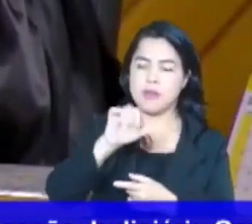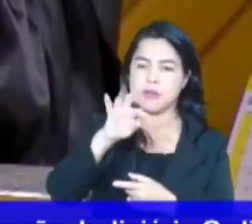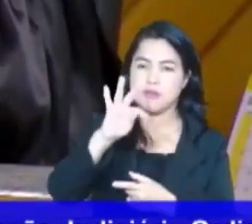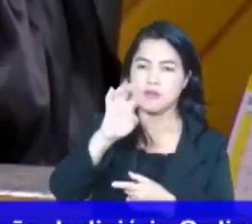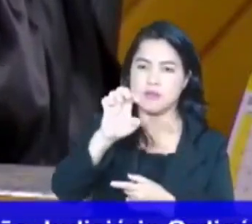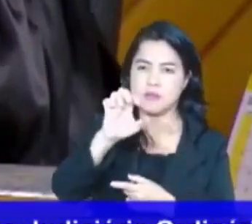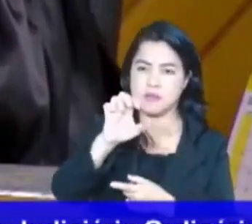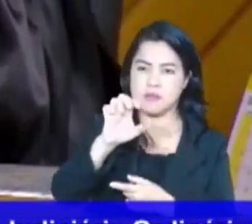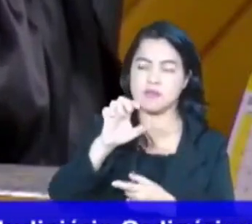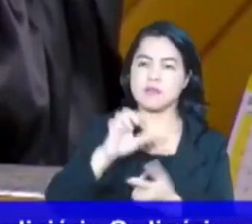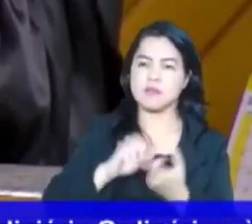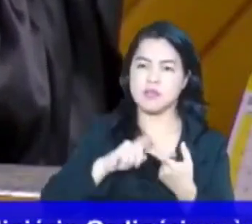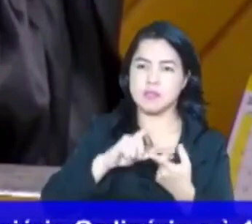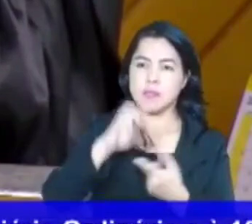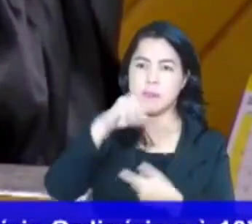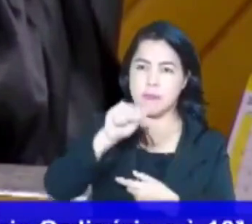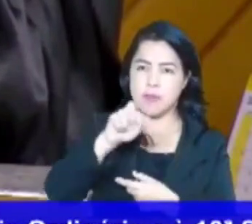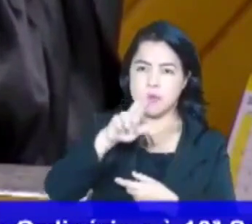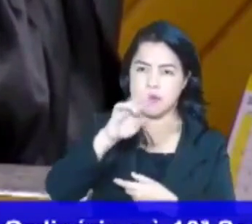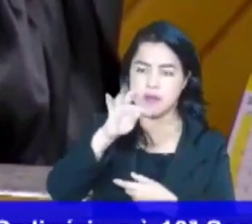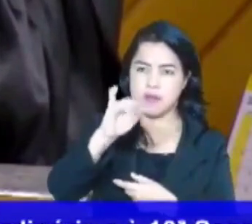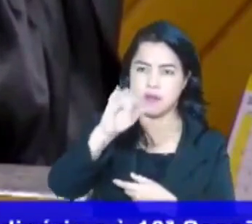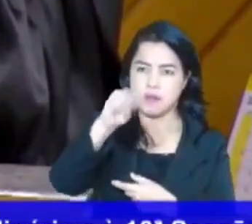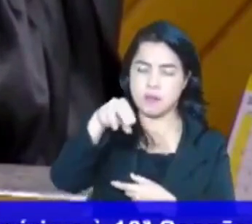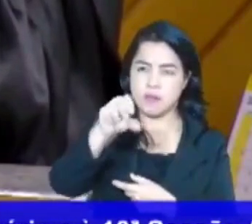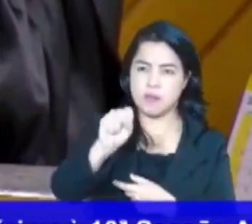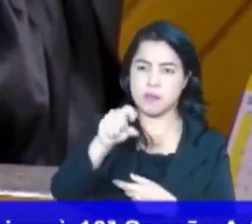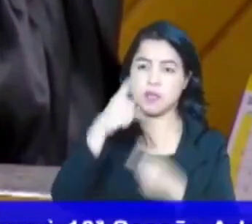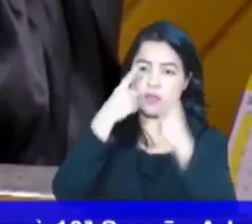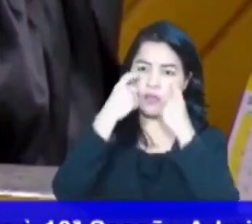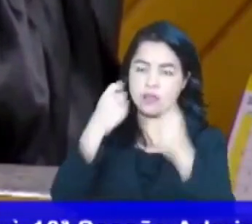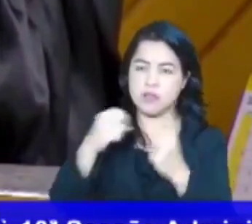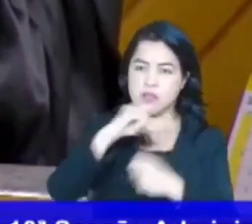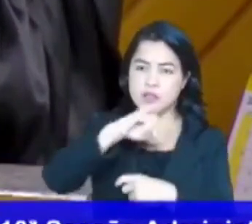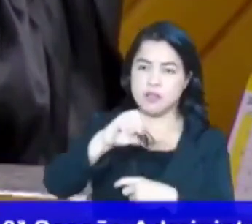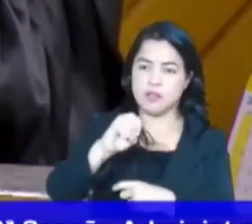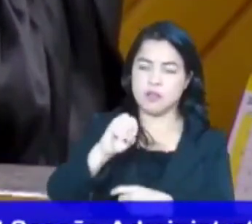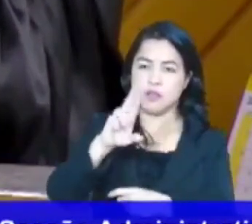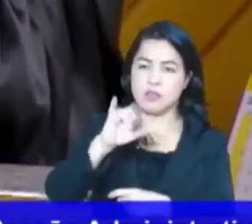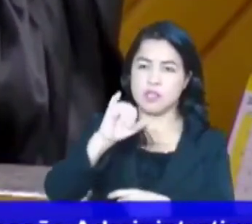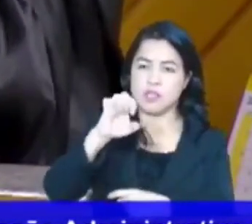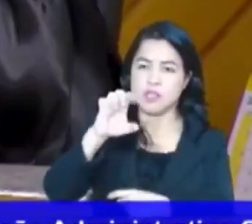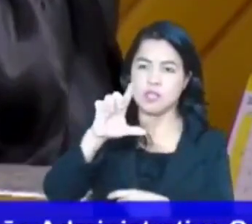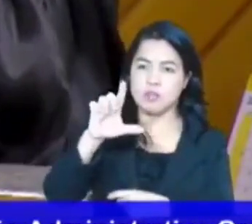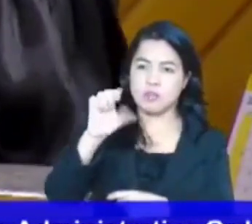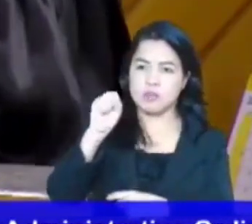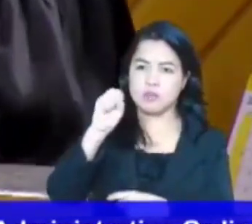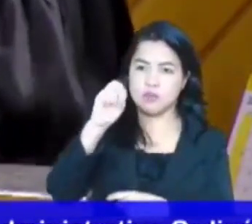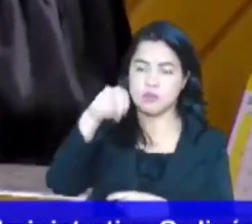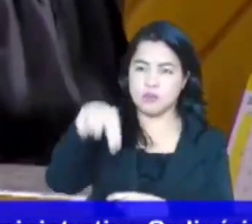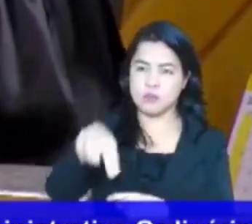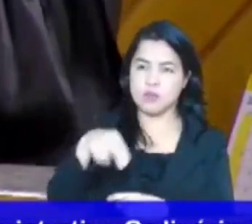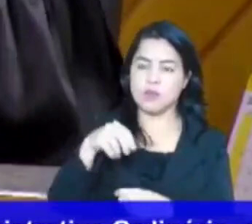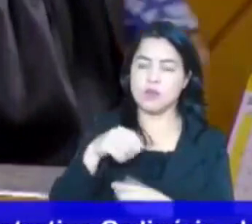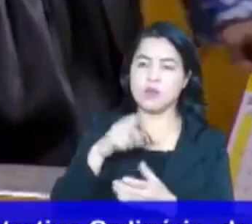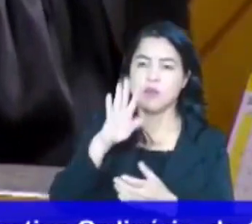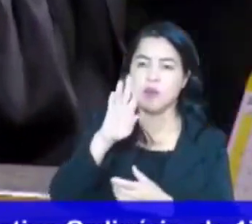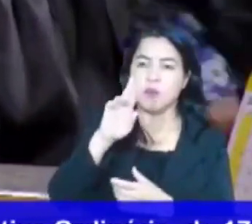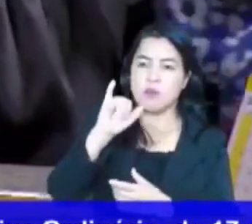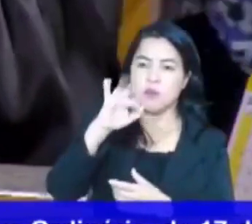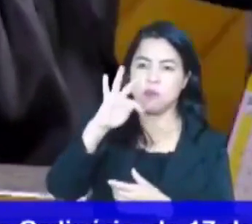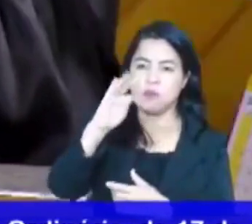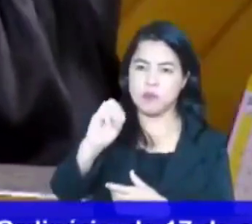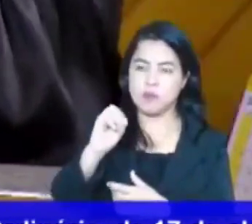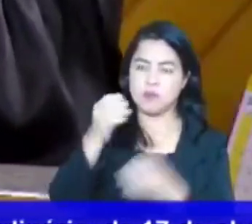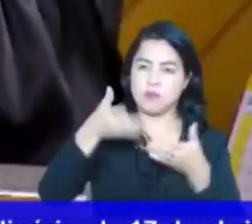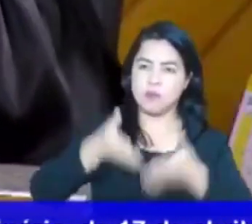Luzia Mastop Martins. Terceiro interessado, Jorielson Brito Nascimento. Na última sessão, o TRE,